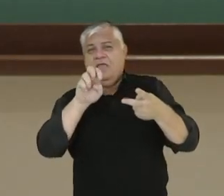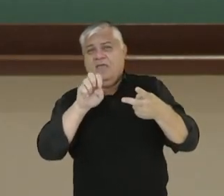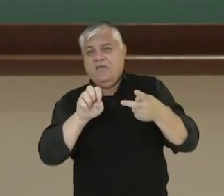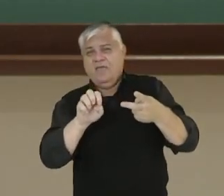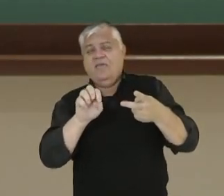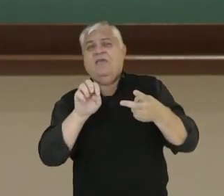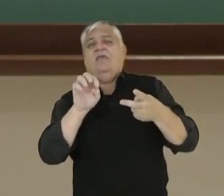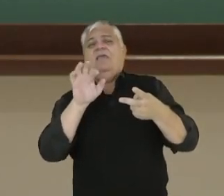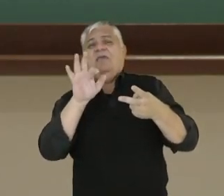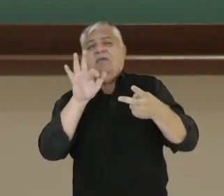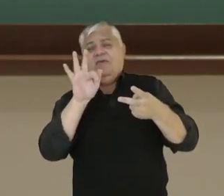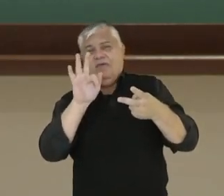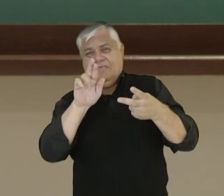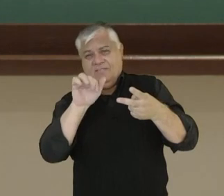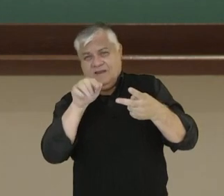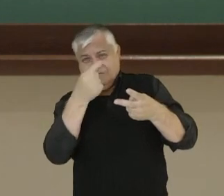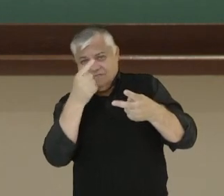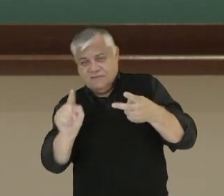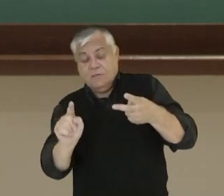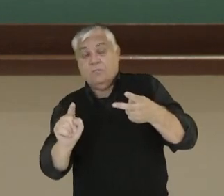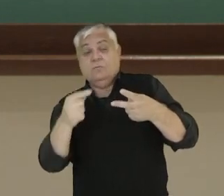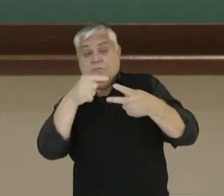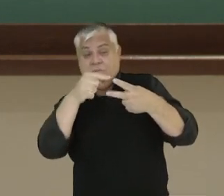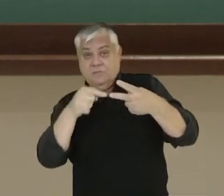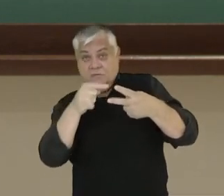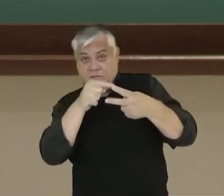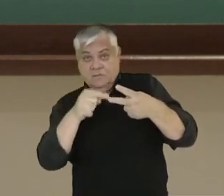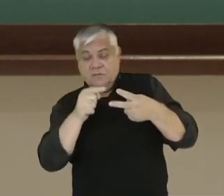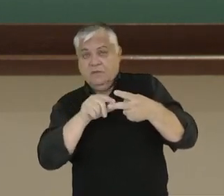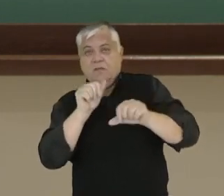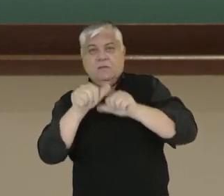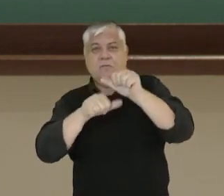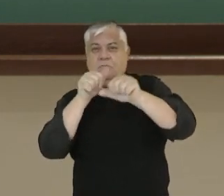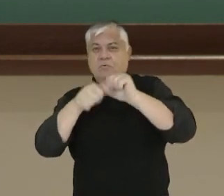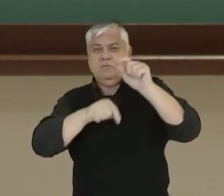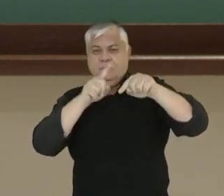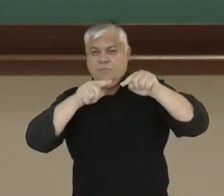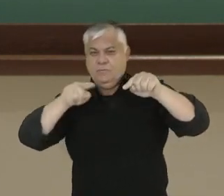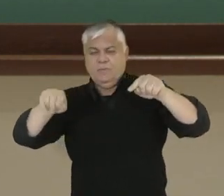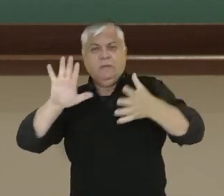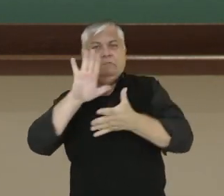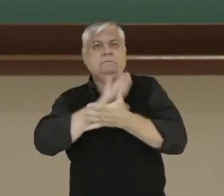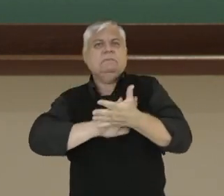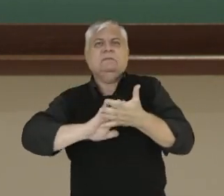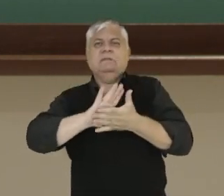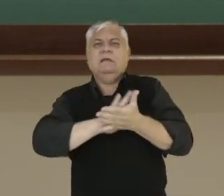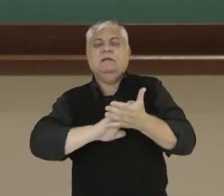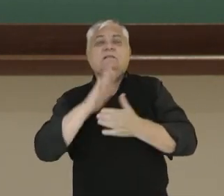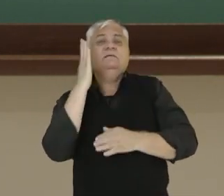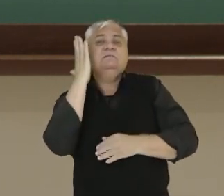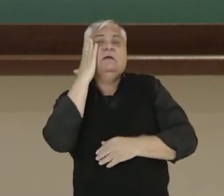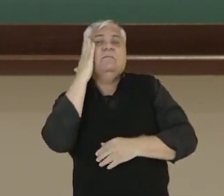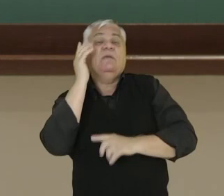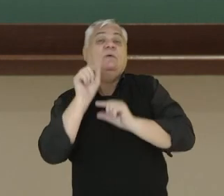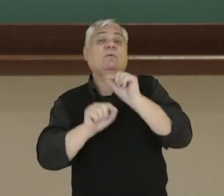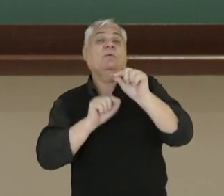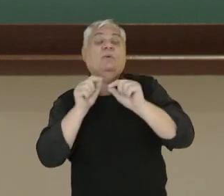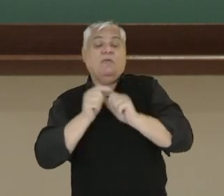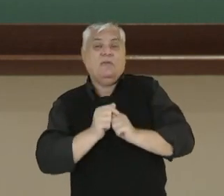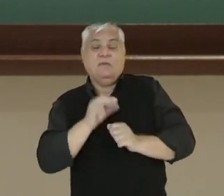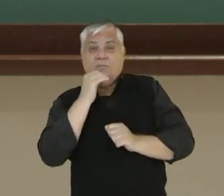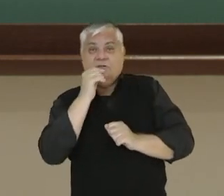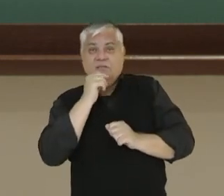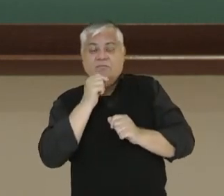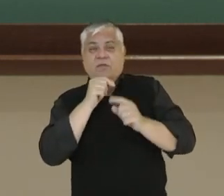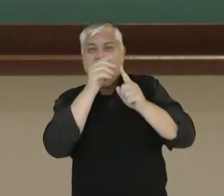que a reflexão, pessoal, assim como a refração, elas não alteram a frequência da onda. O que você precisa saber? Que na reflexão a onda